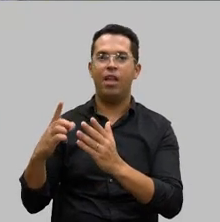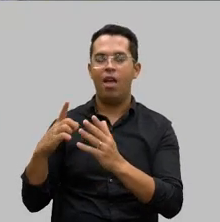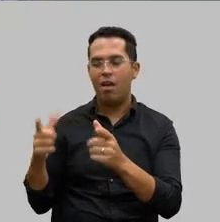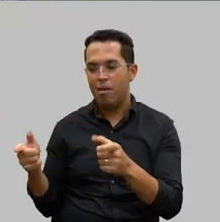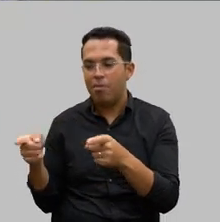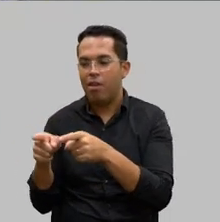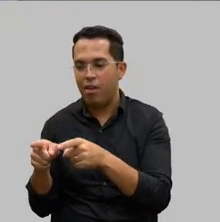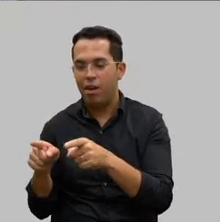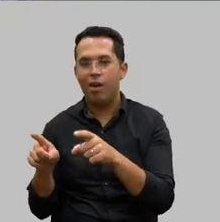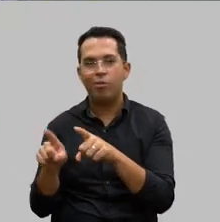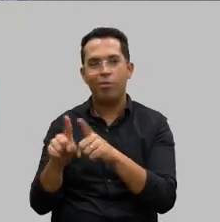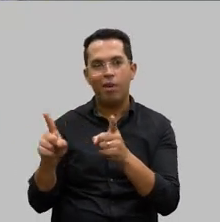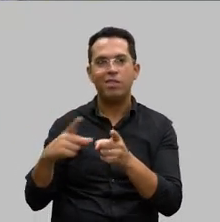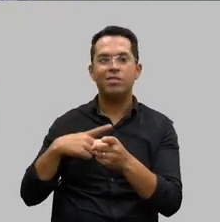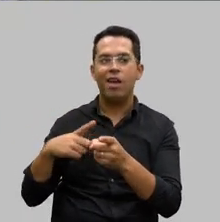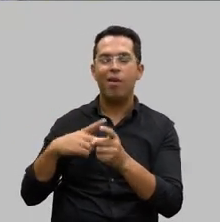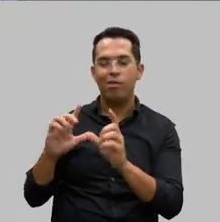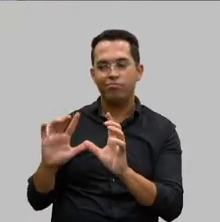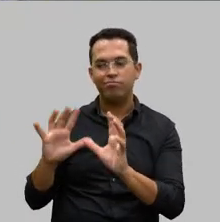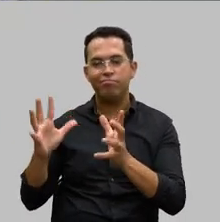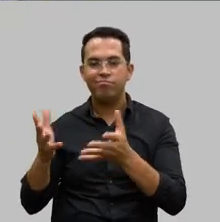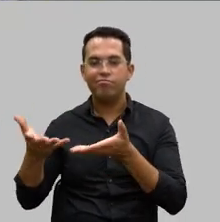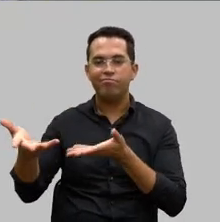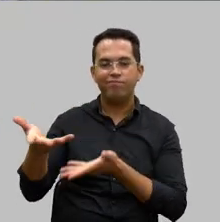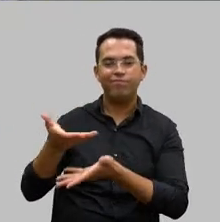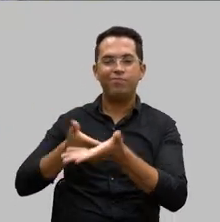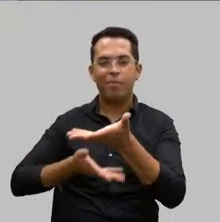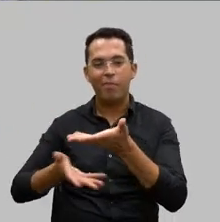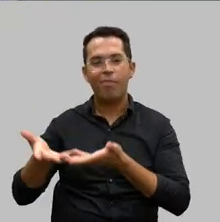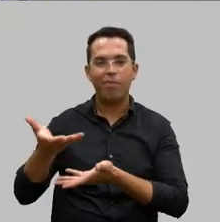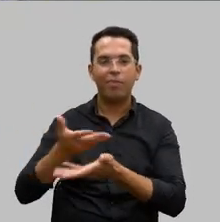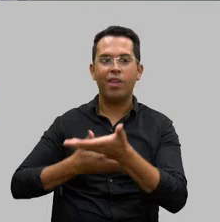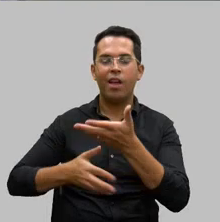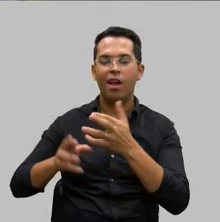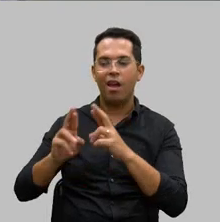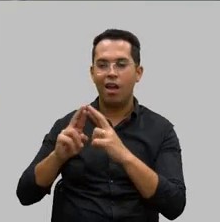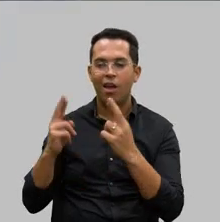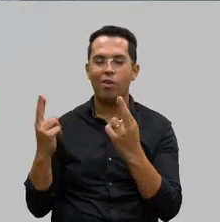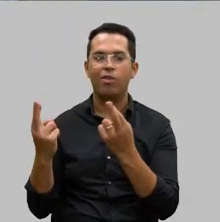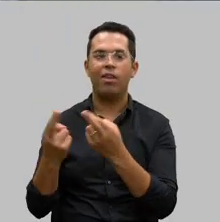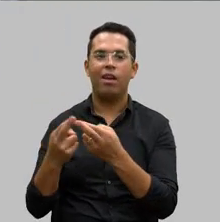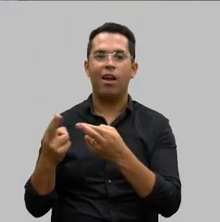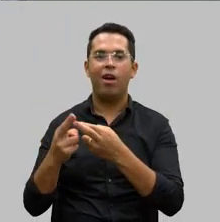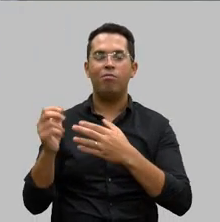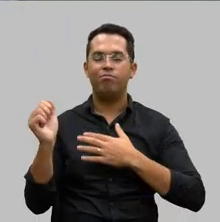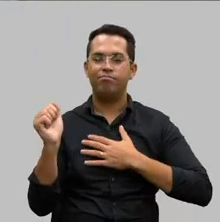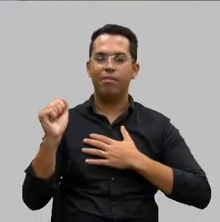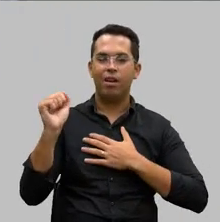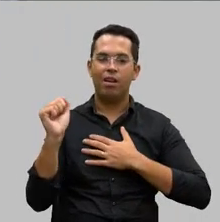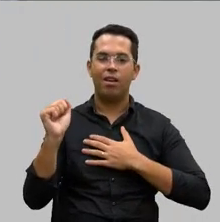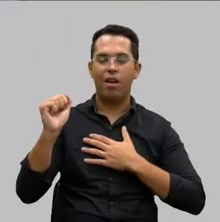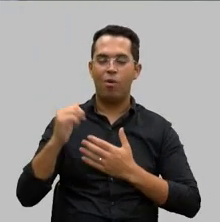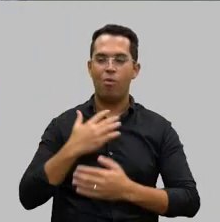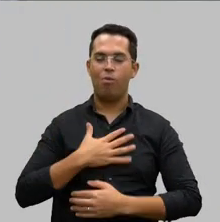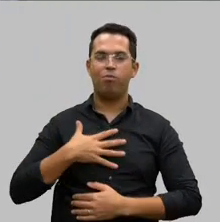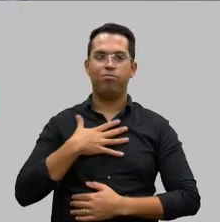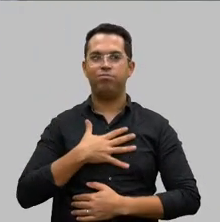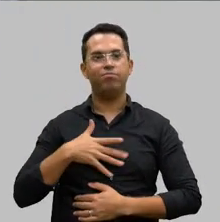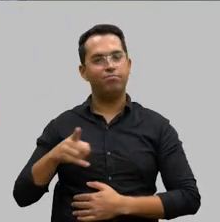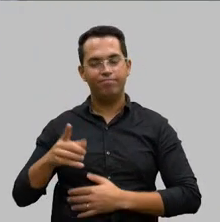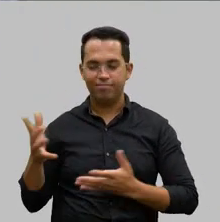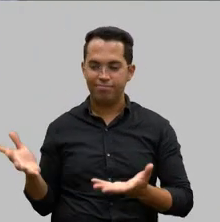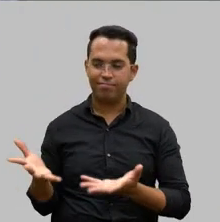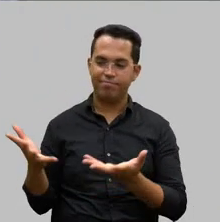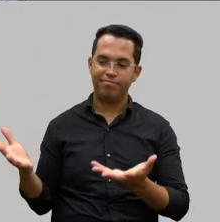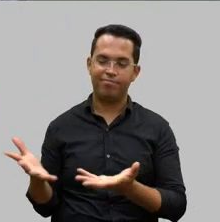faz um forró faz uma uma confraternização com os municípios vizinhos e através da nossa Secretaria de